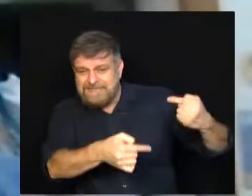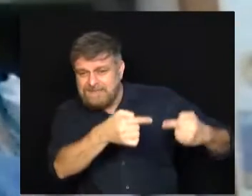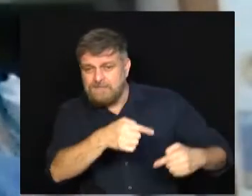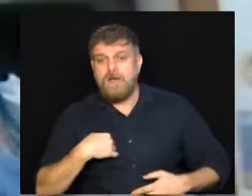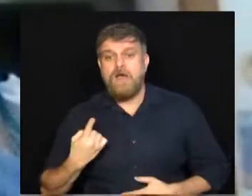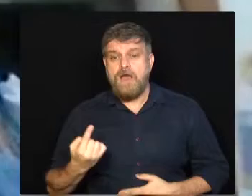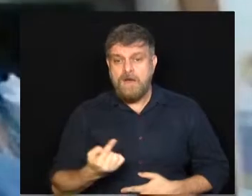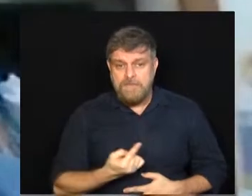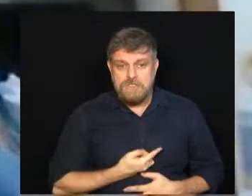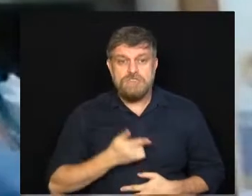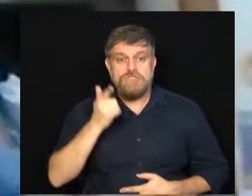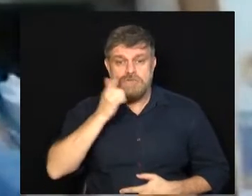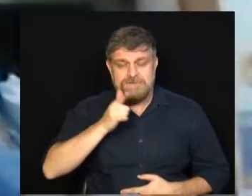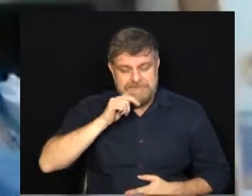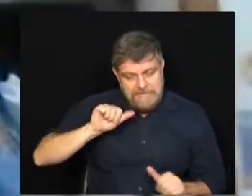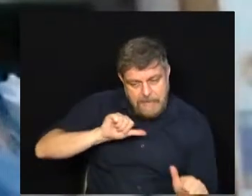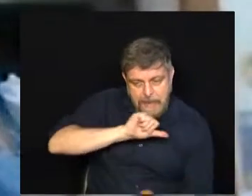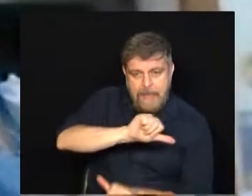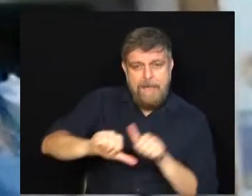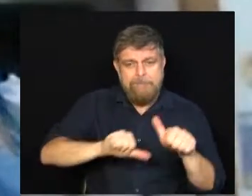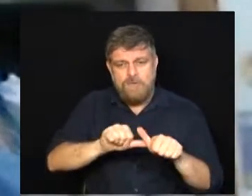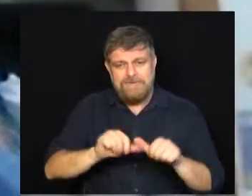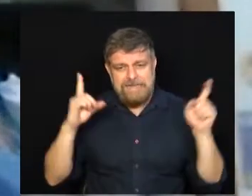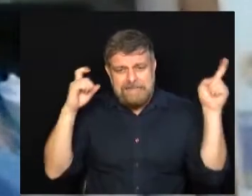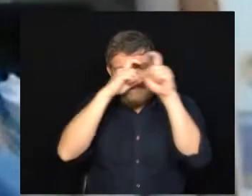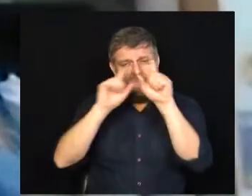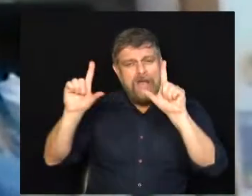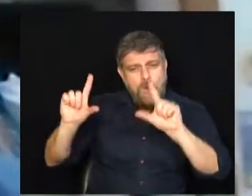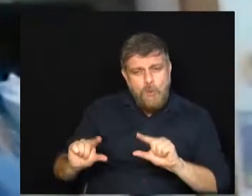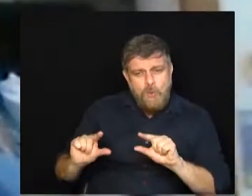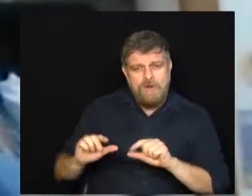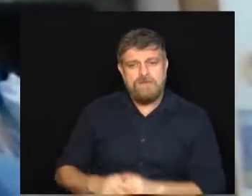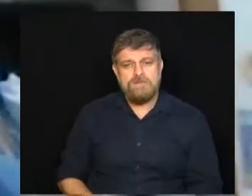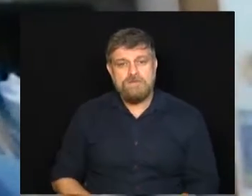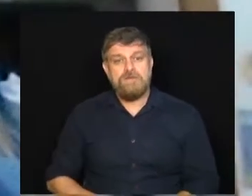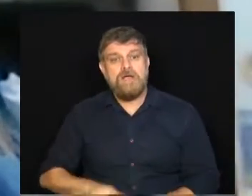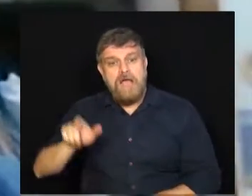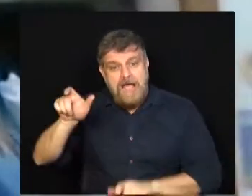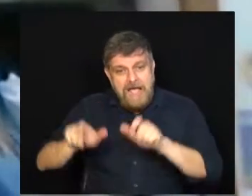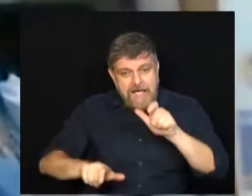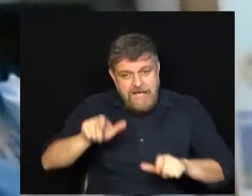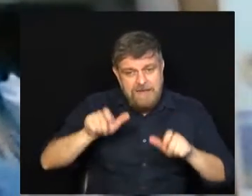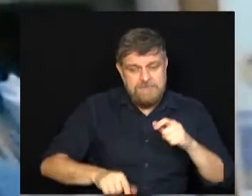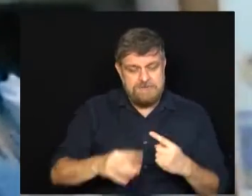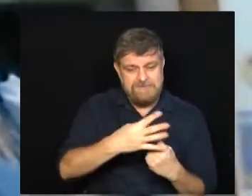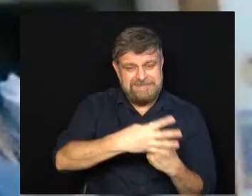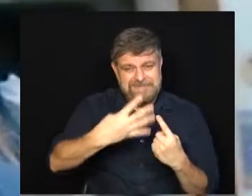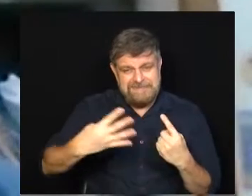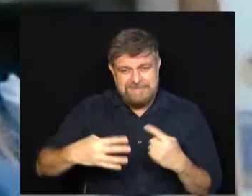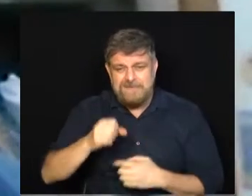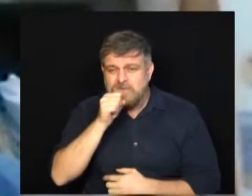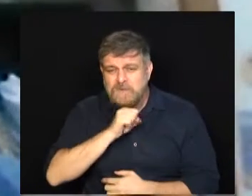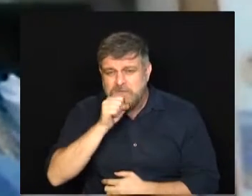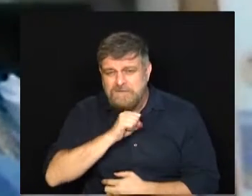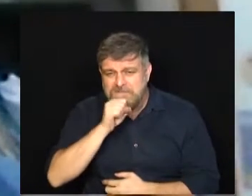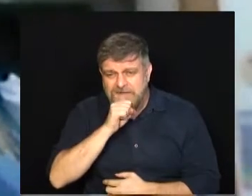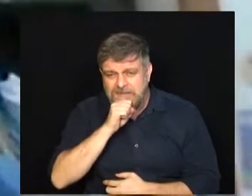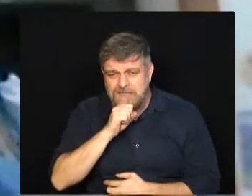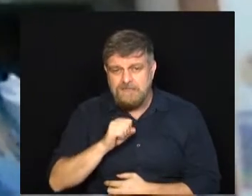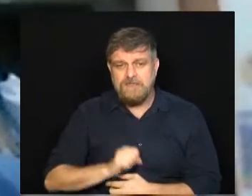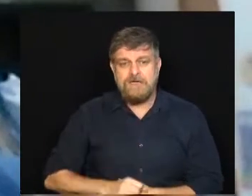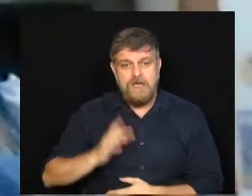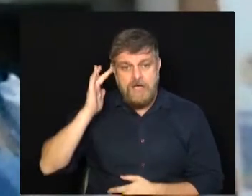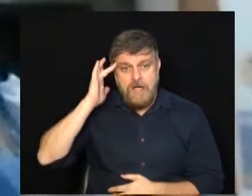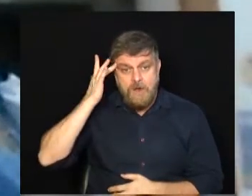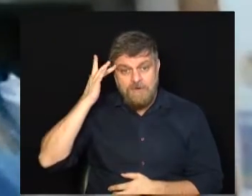tentarmos reverter essas dificuldades. Em relação às pessoas LGBT idosas, só fechando, acho que existe